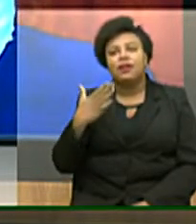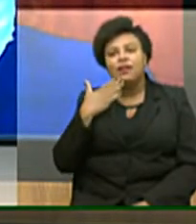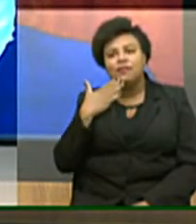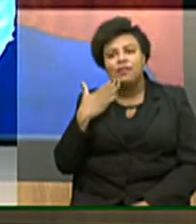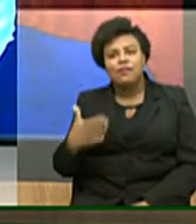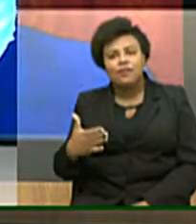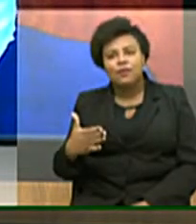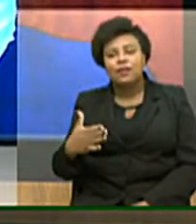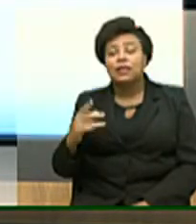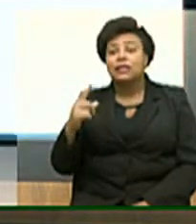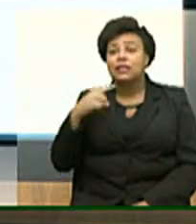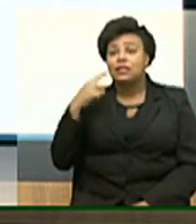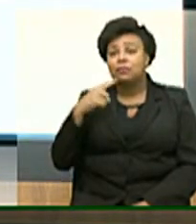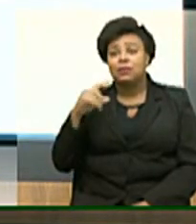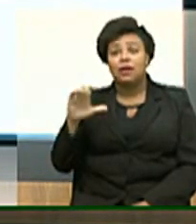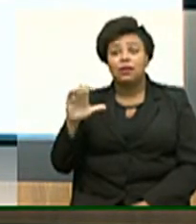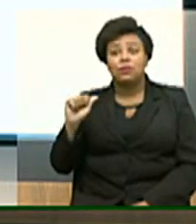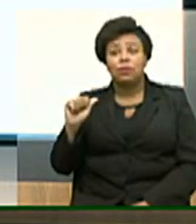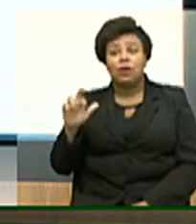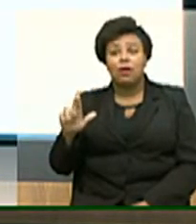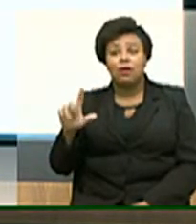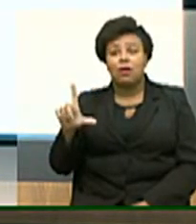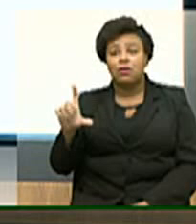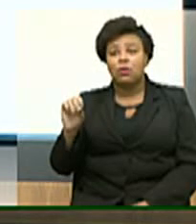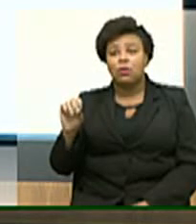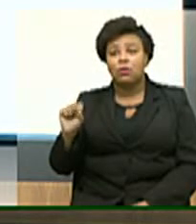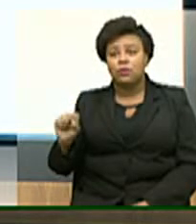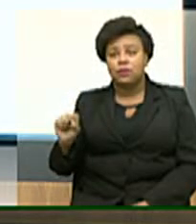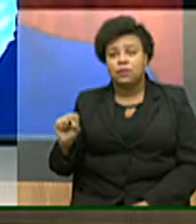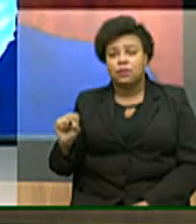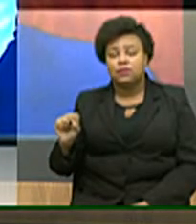Favorável, presidente. Deputado Carlos Búrigo.